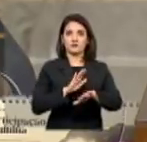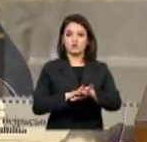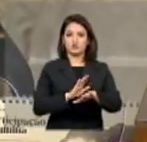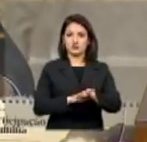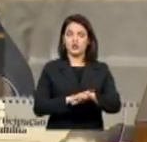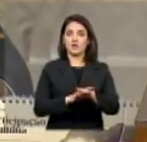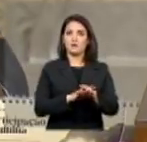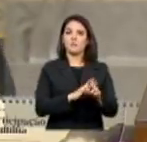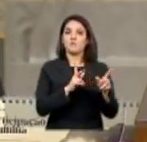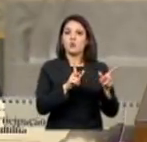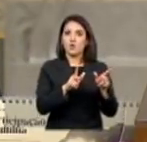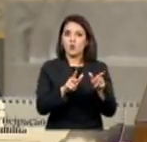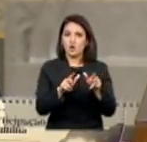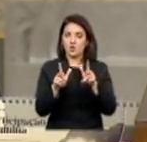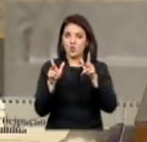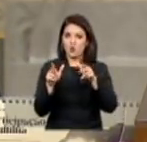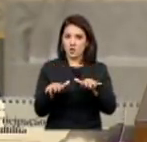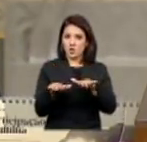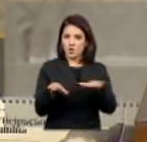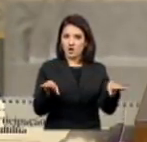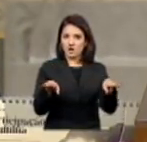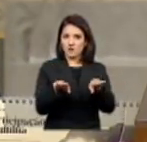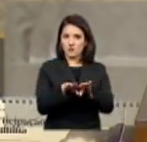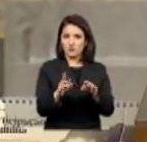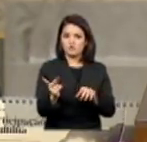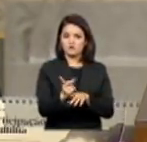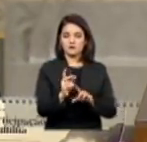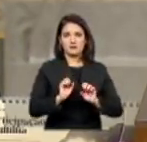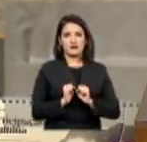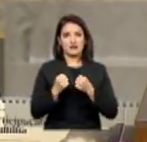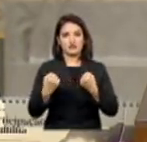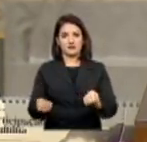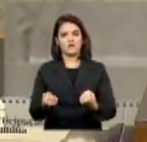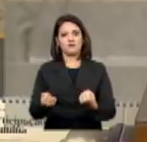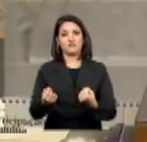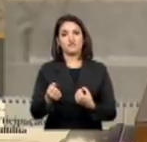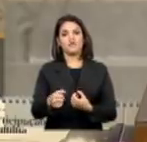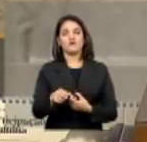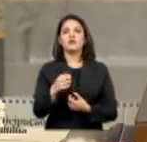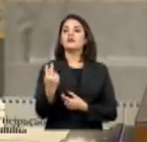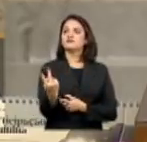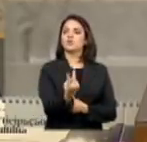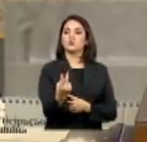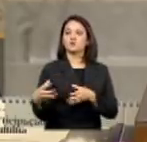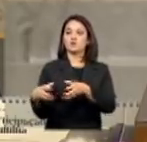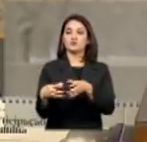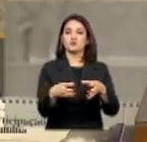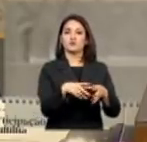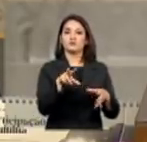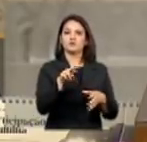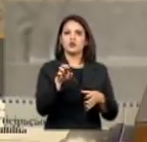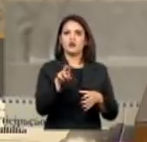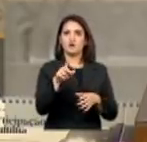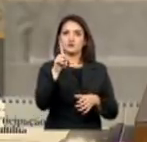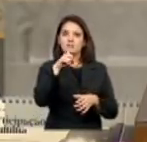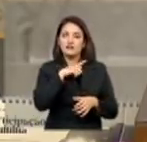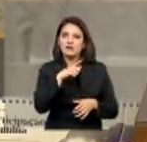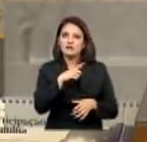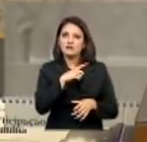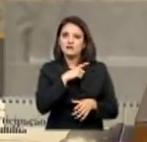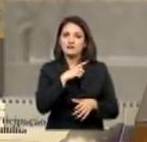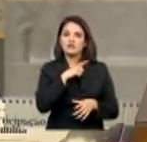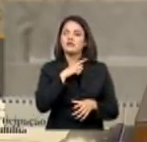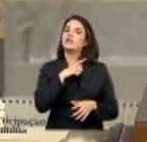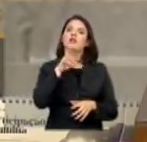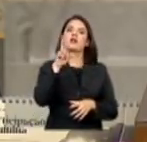sucessivo para que as defesas dos réus relatados e delatores apresenta razões finais somente